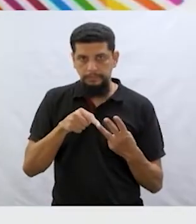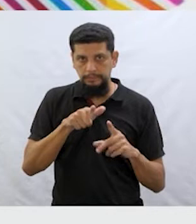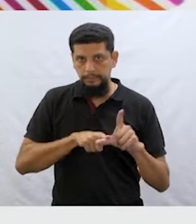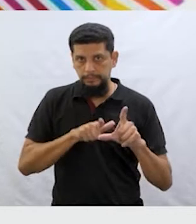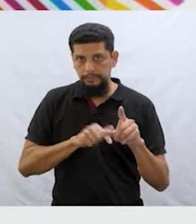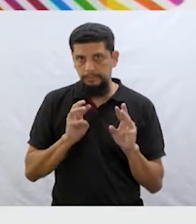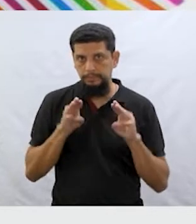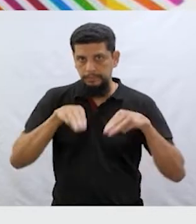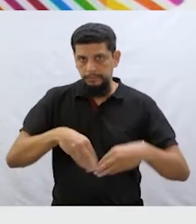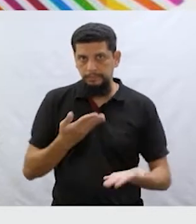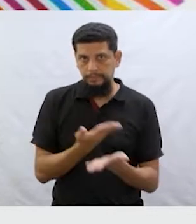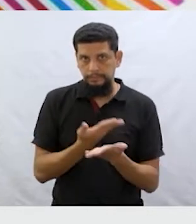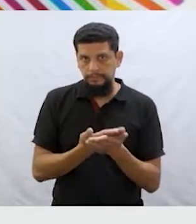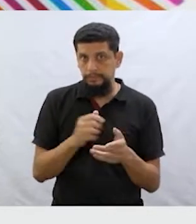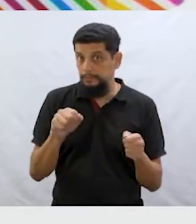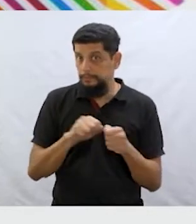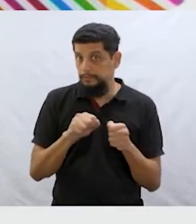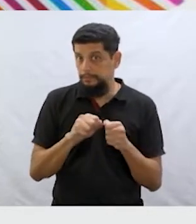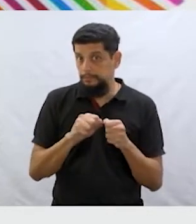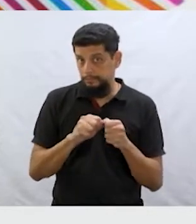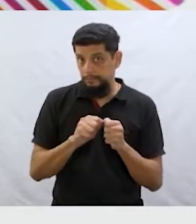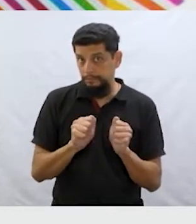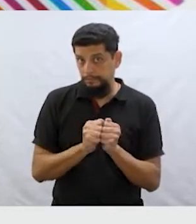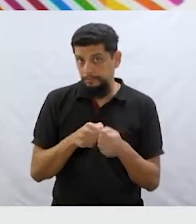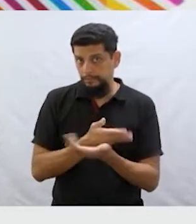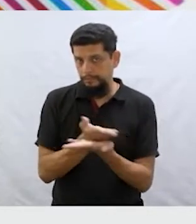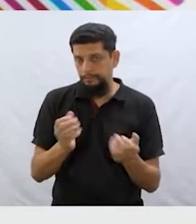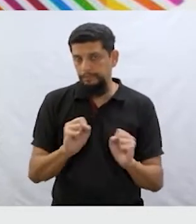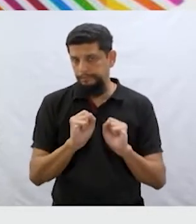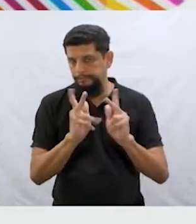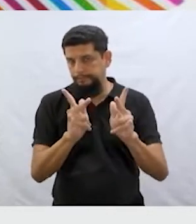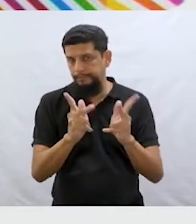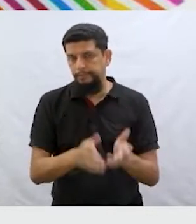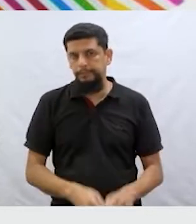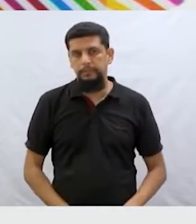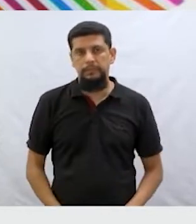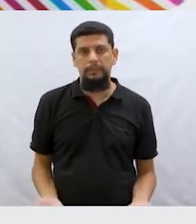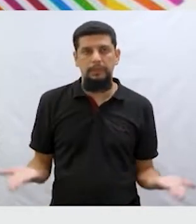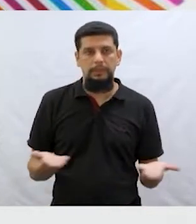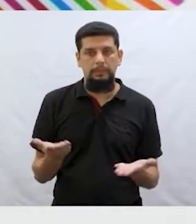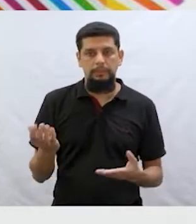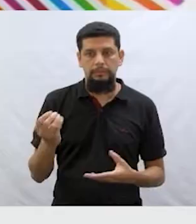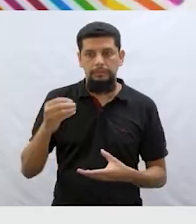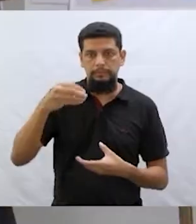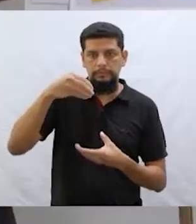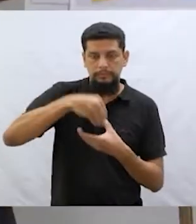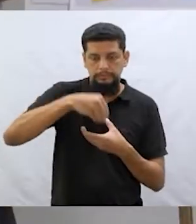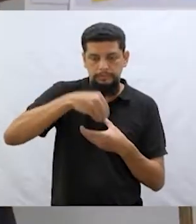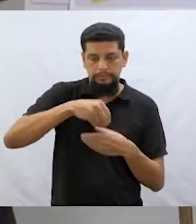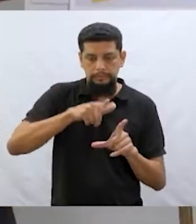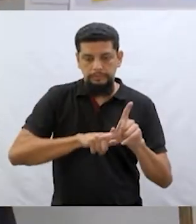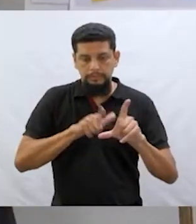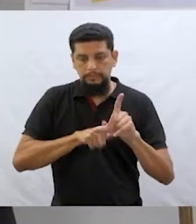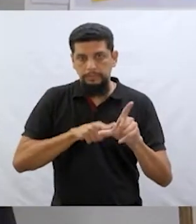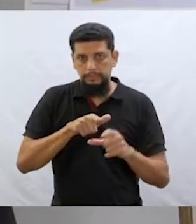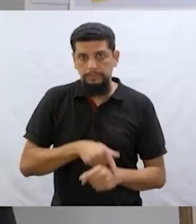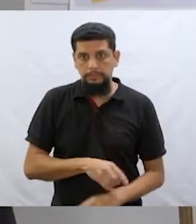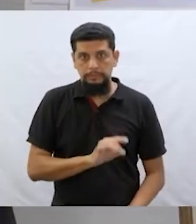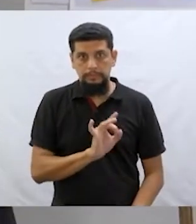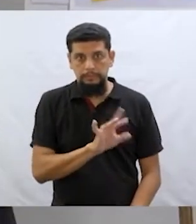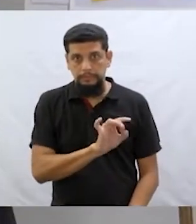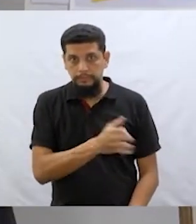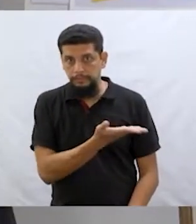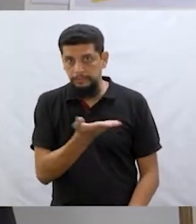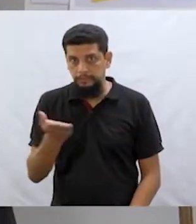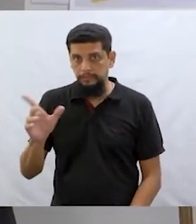letras no final da aula a gente vai estar confeccionando, ok? Isso aí. Para que a gente possa guardar e usar nas próximas aulas, é preciso